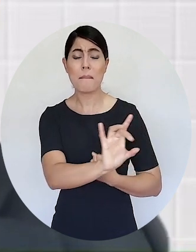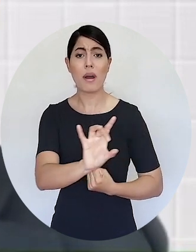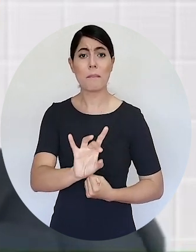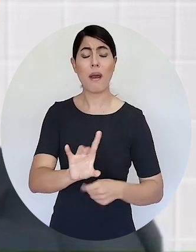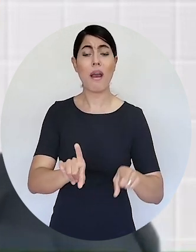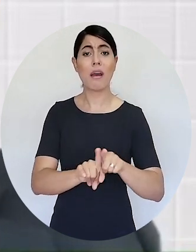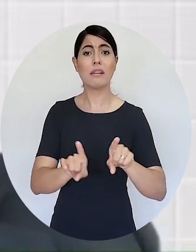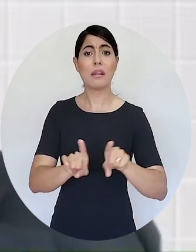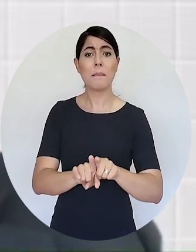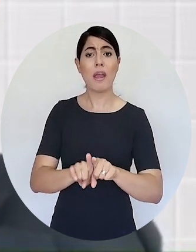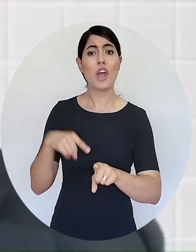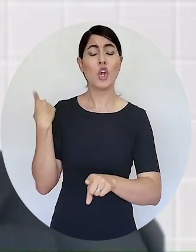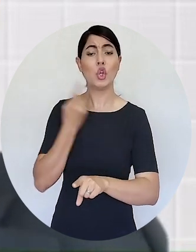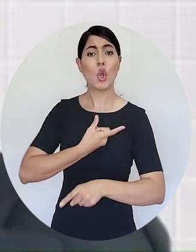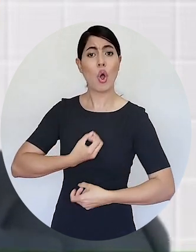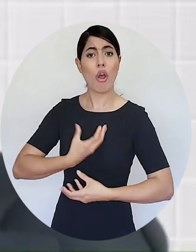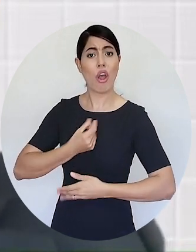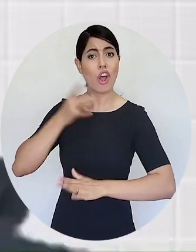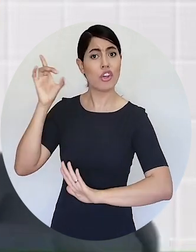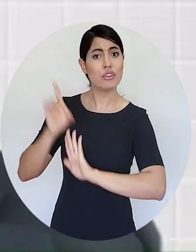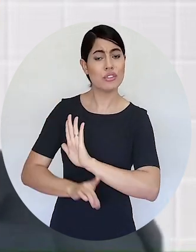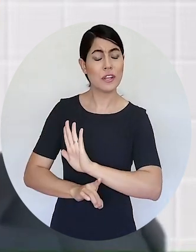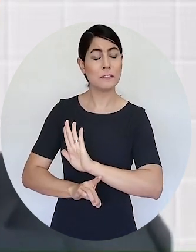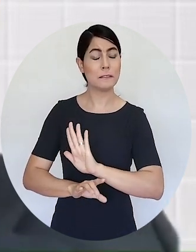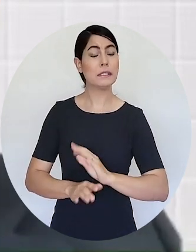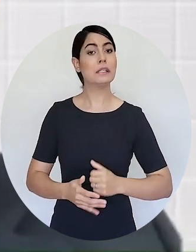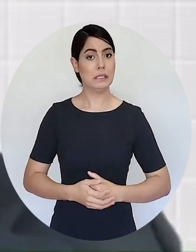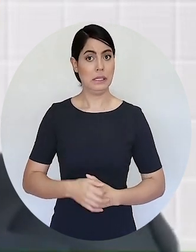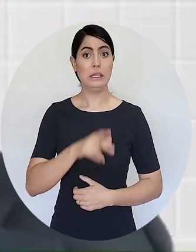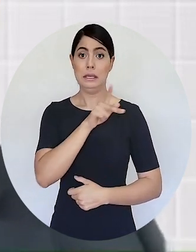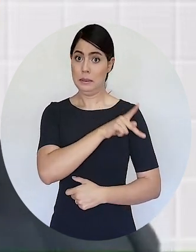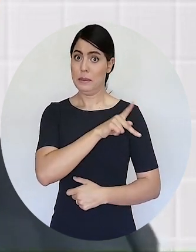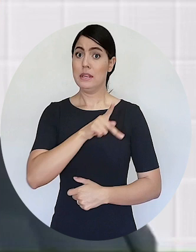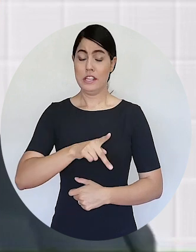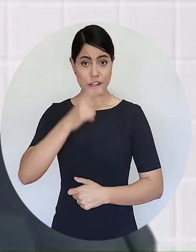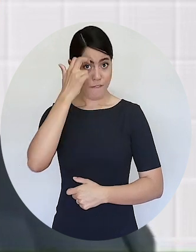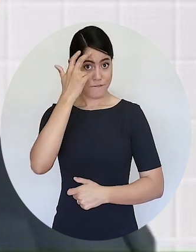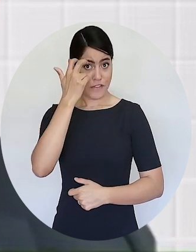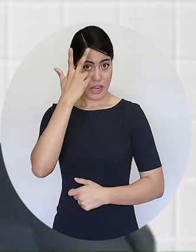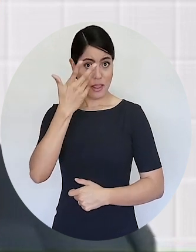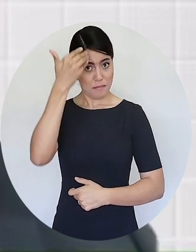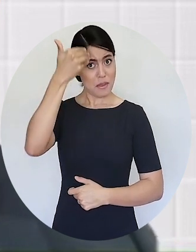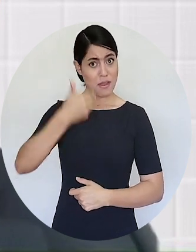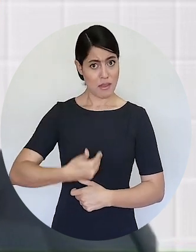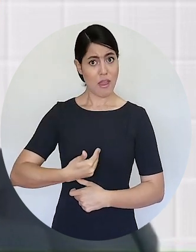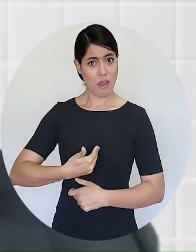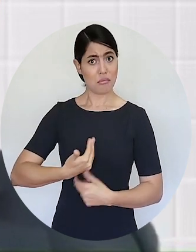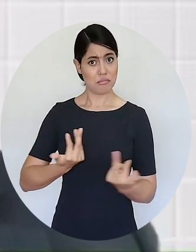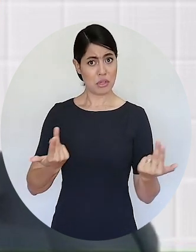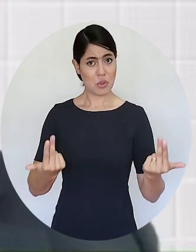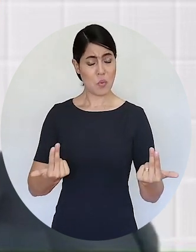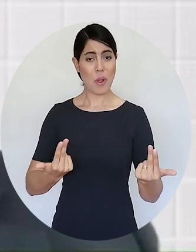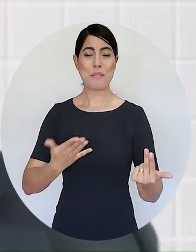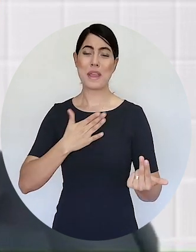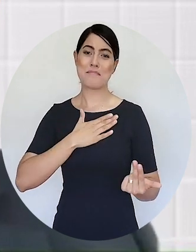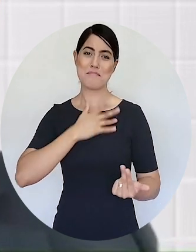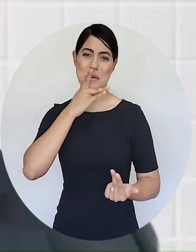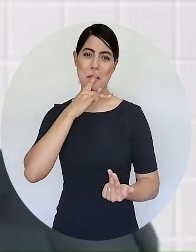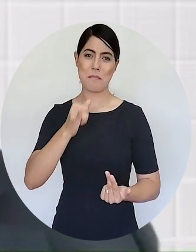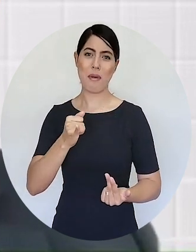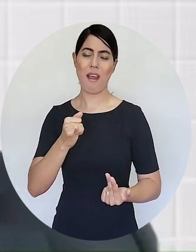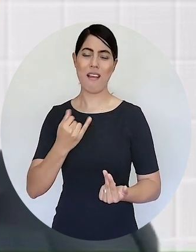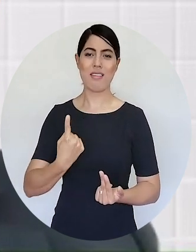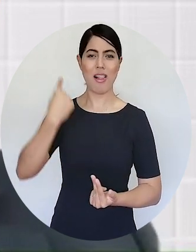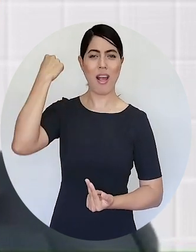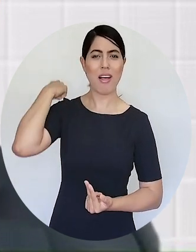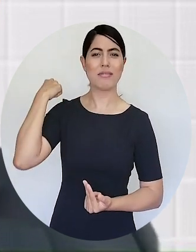de manifestação que a gente tem. O presidente Felipe tem essa história em sua vida, eu tenho em minha vida também. O meu pai foi preso e